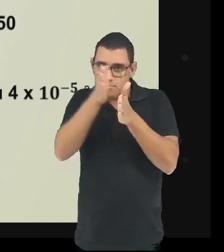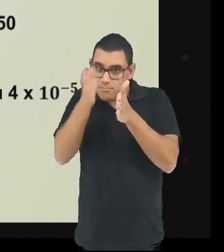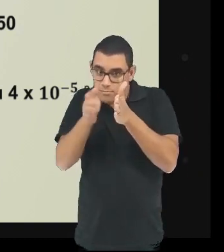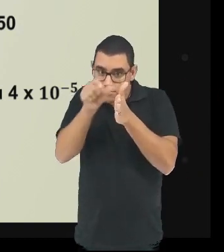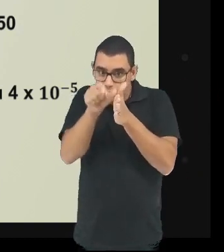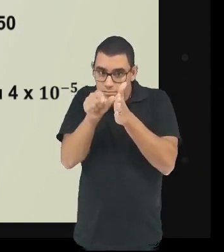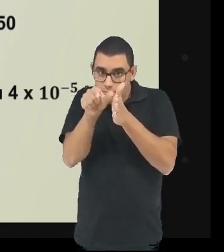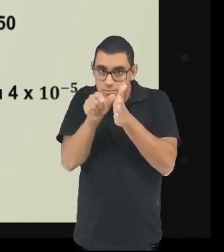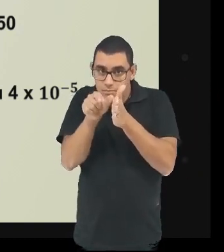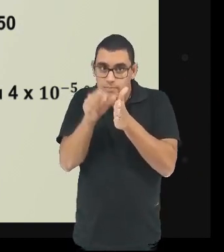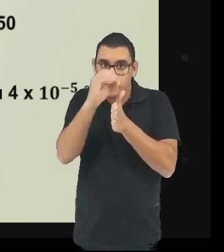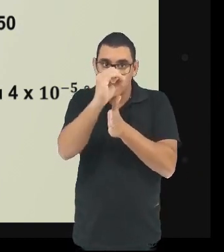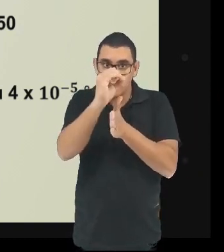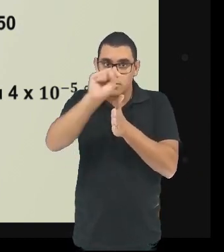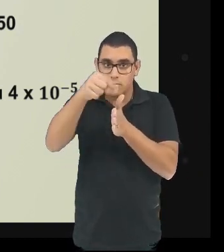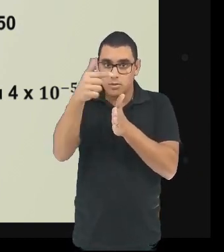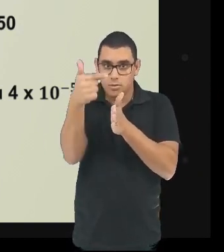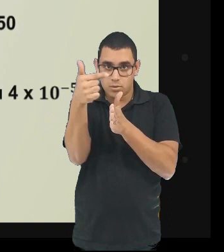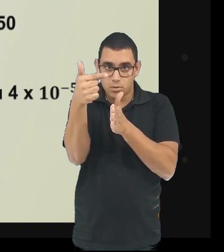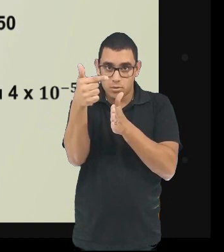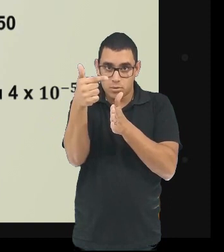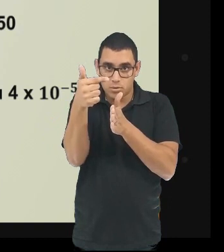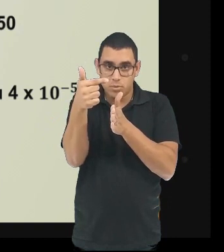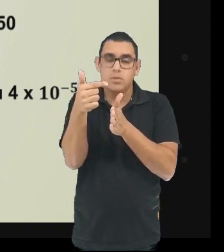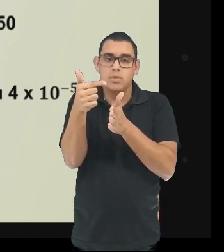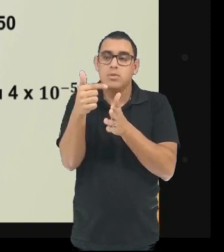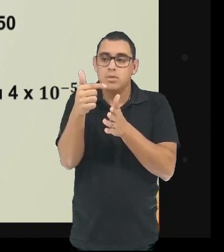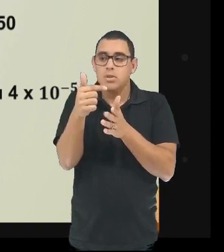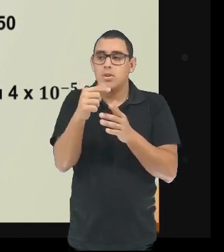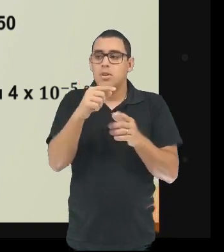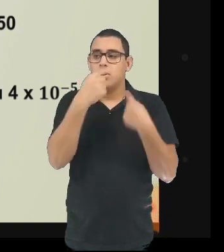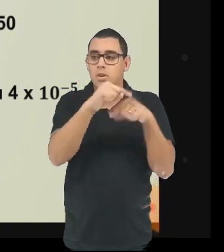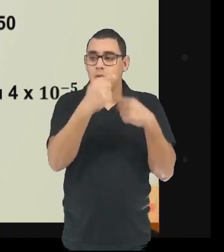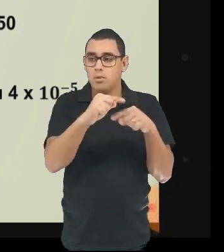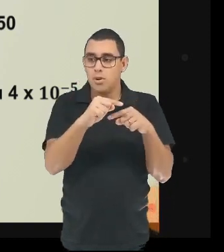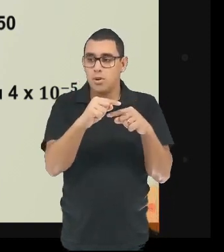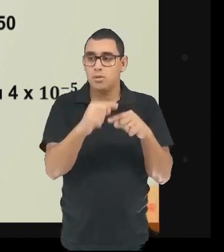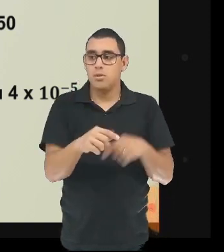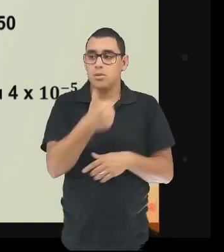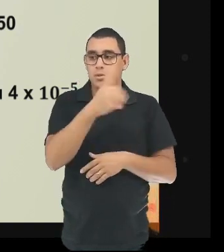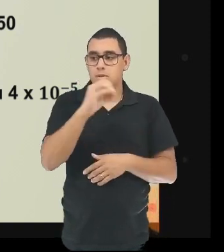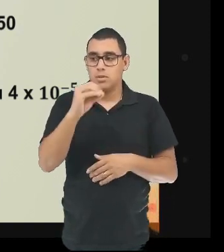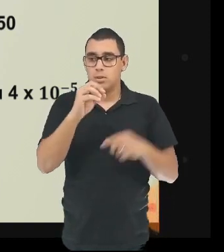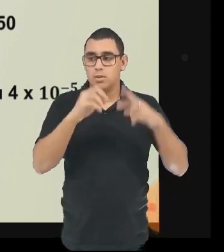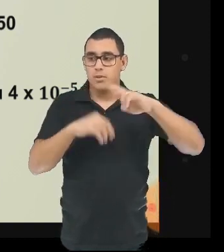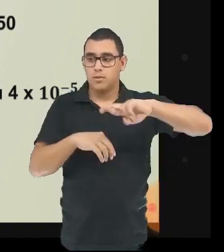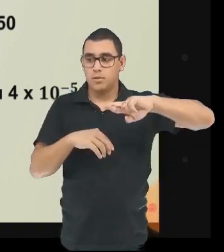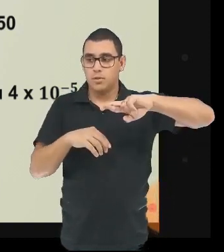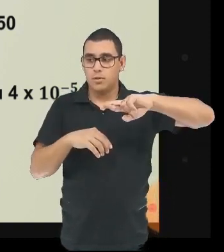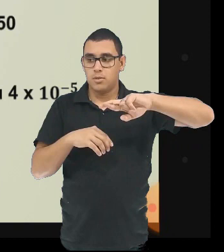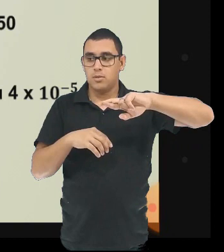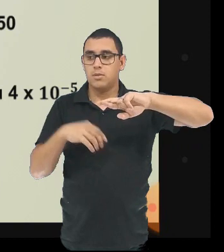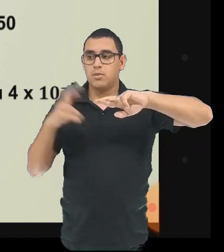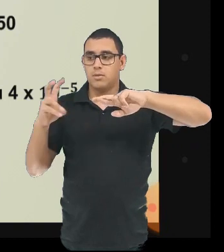50 graus Celsius. Então, 0,2 vai ser igual a 100 vezes 50, 5.000